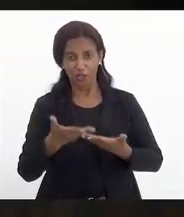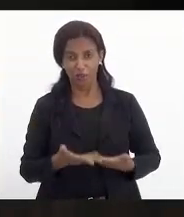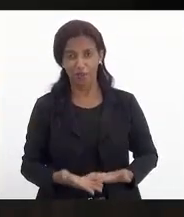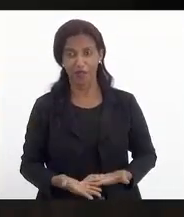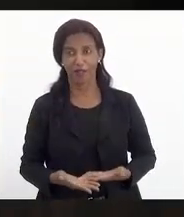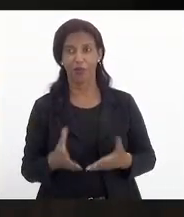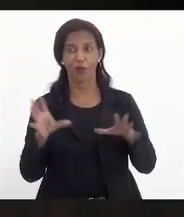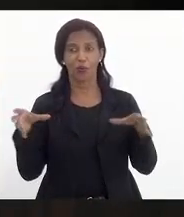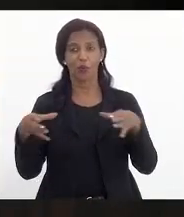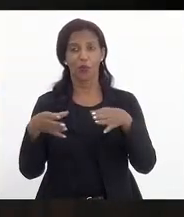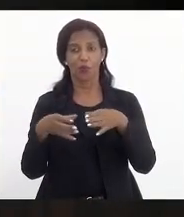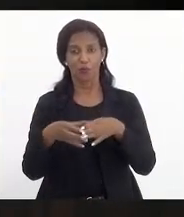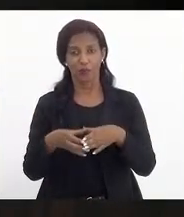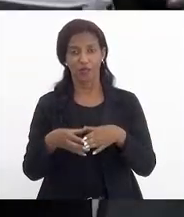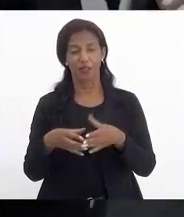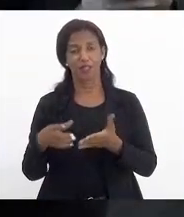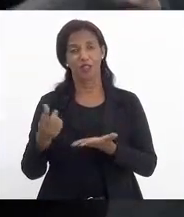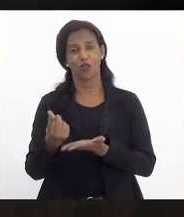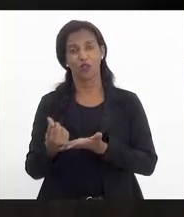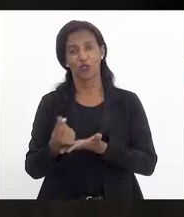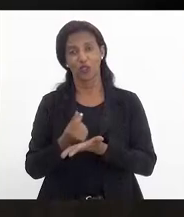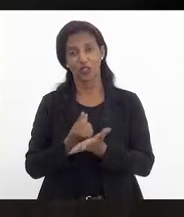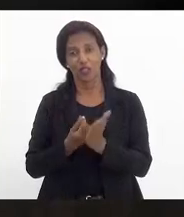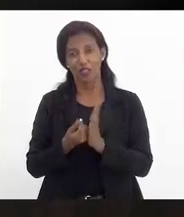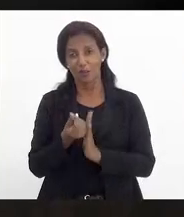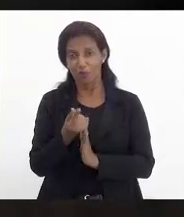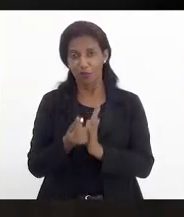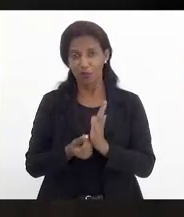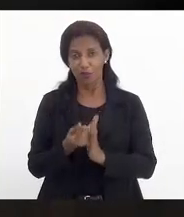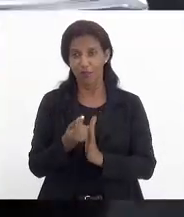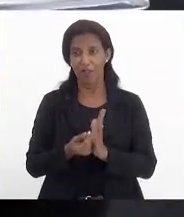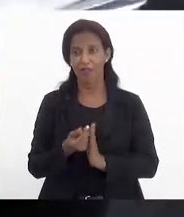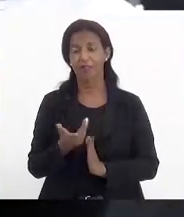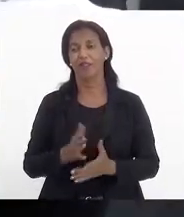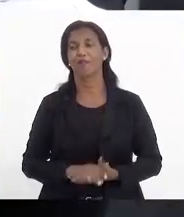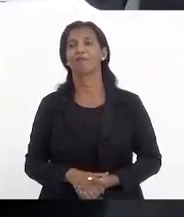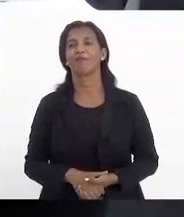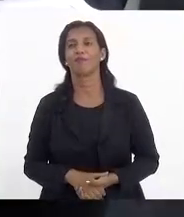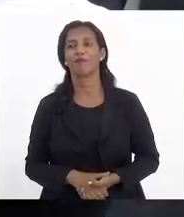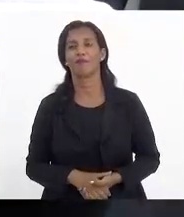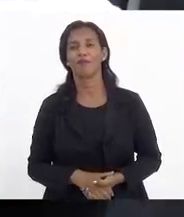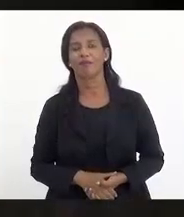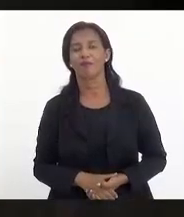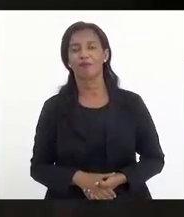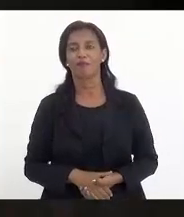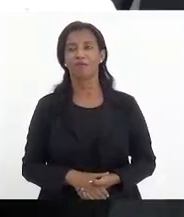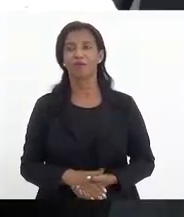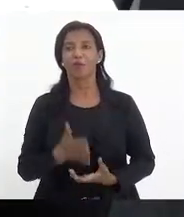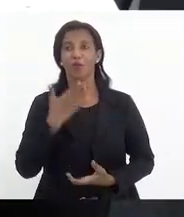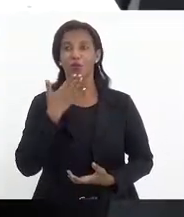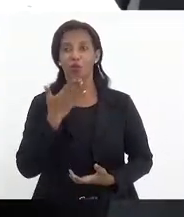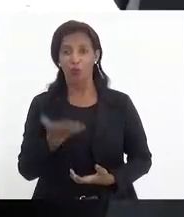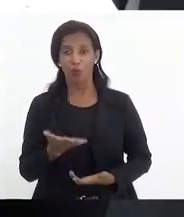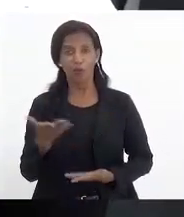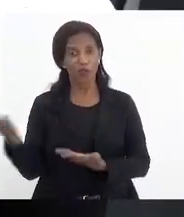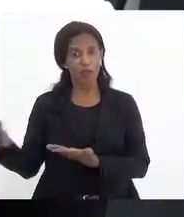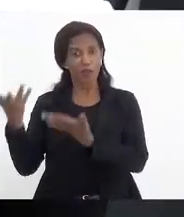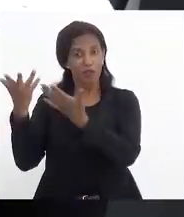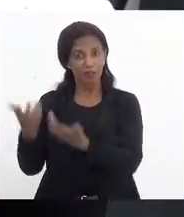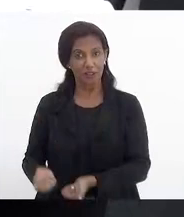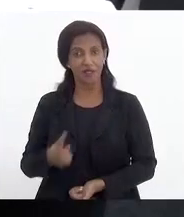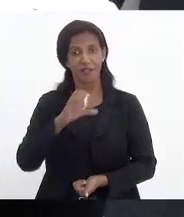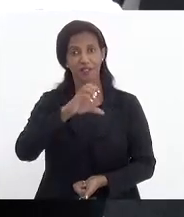comissão de tributação. Sim, mas Vossa eu estou dando esse parecer pela CCJ. Ok. Eu estou pedindo que eles considerem